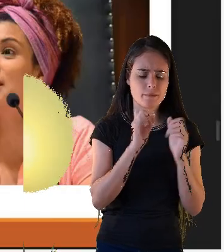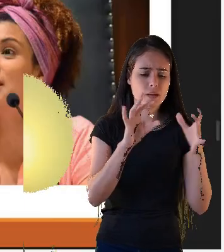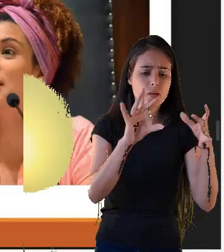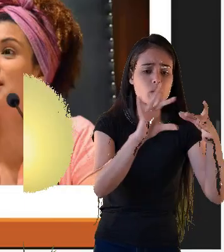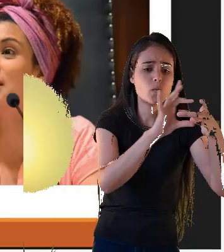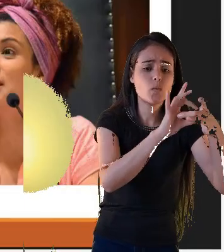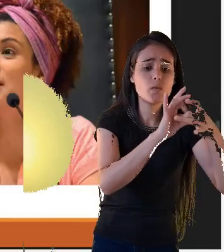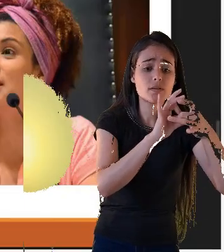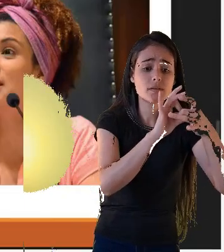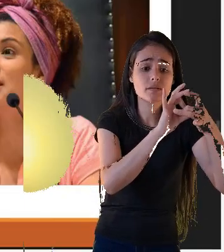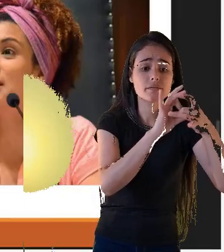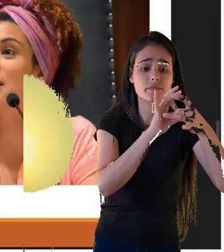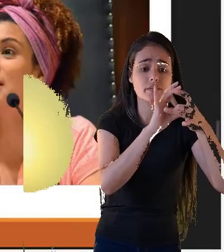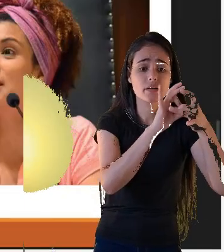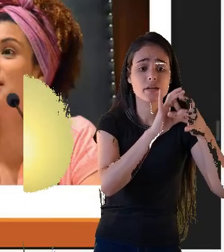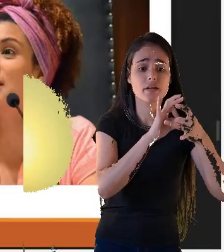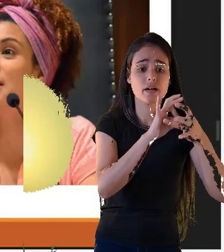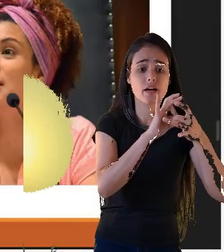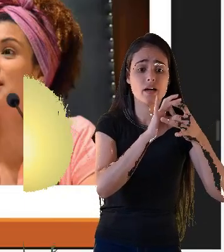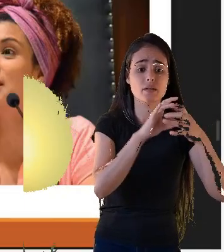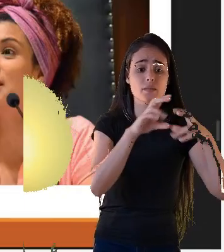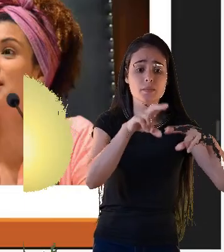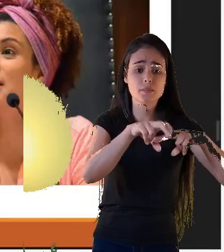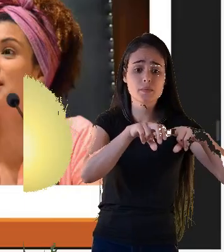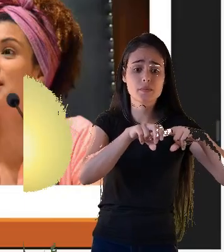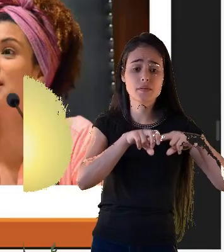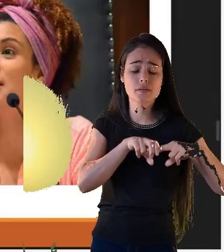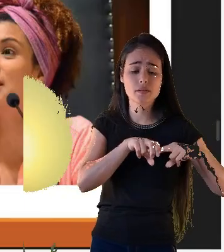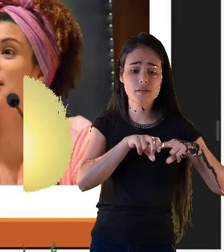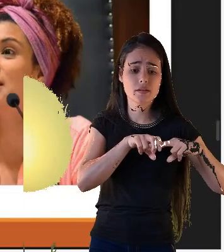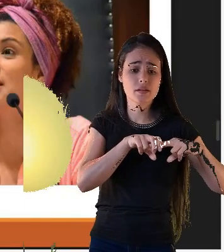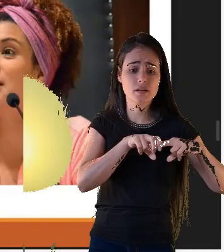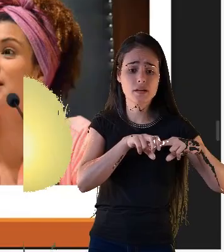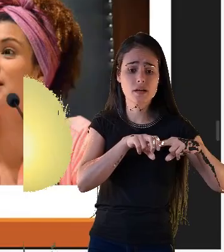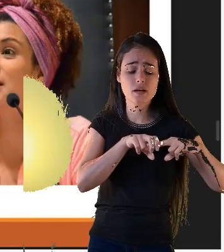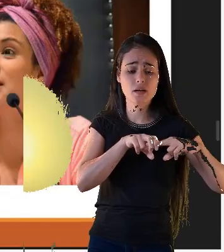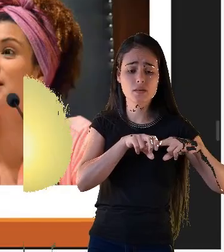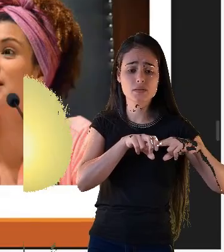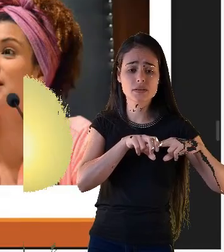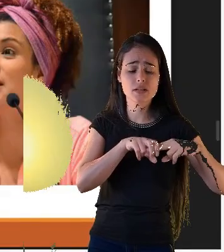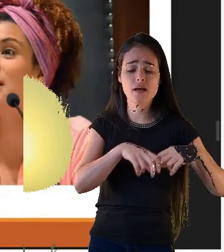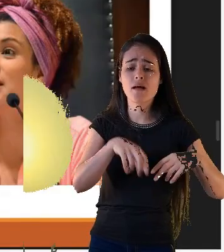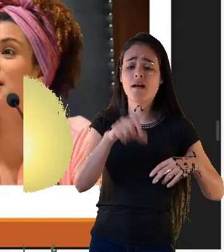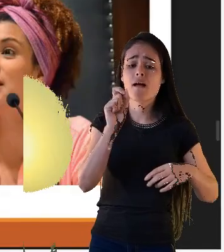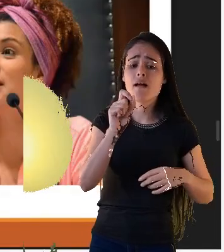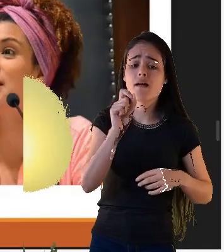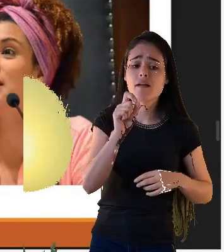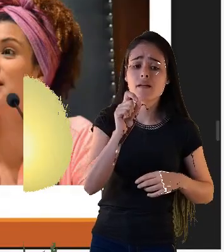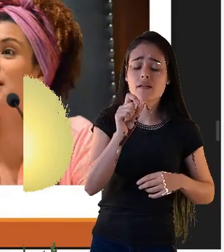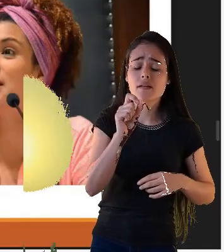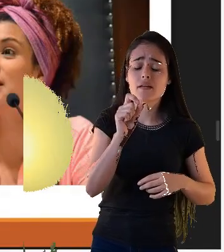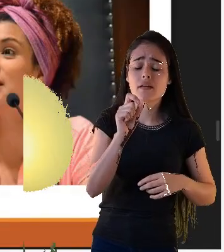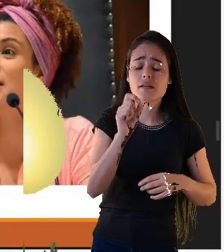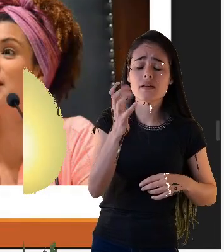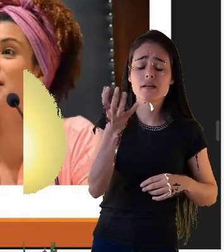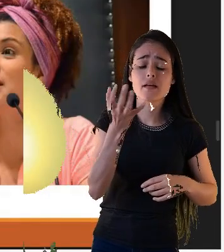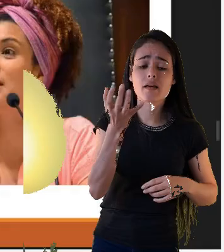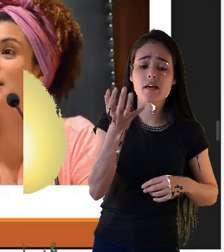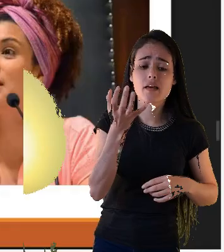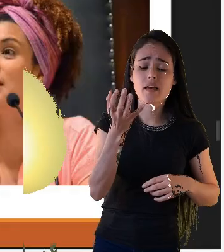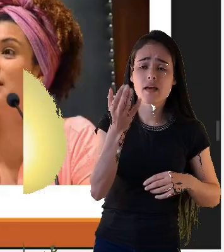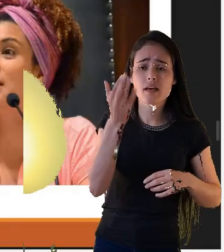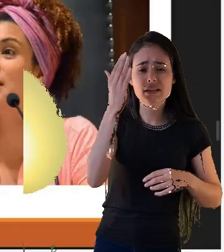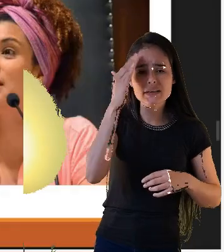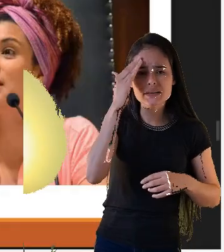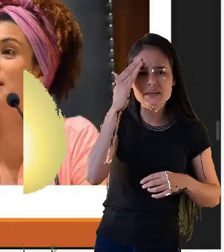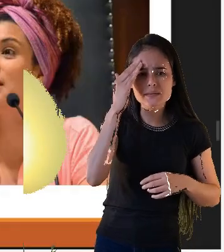explicações para o assassinato, né, respostas, né, para esse assassinato da Marielle.